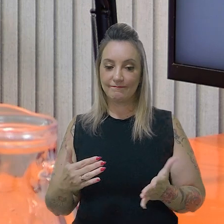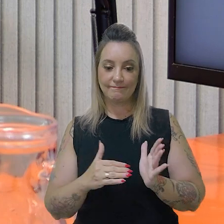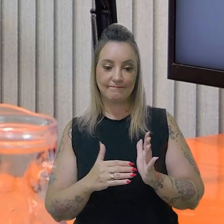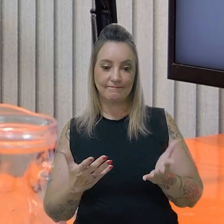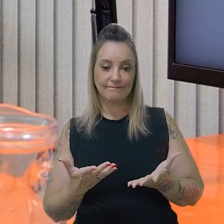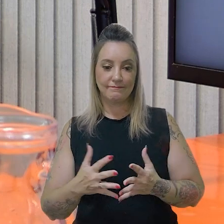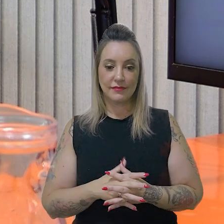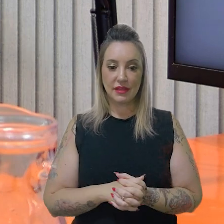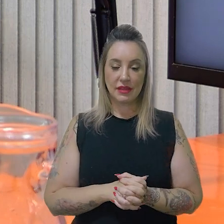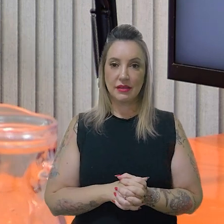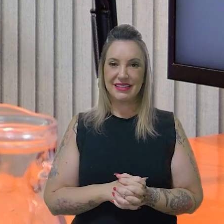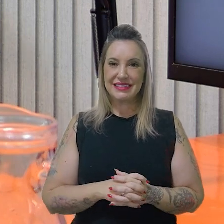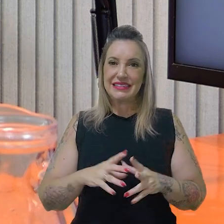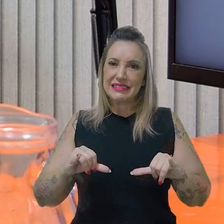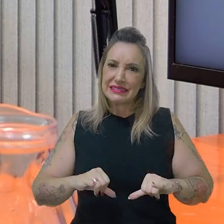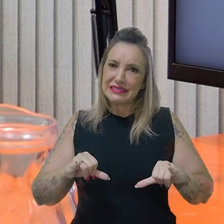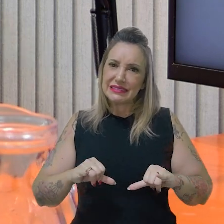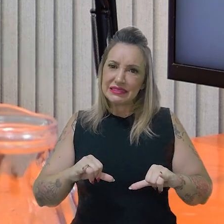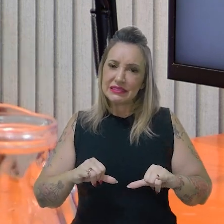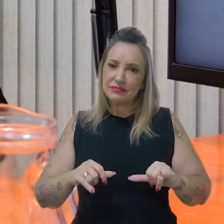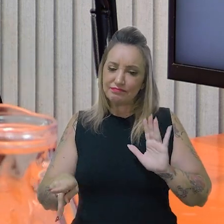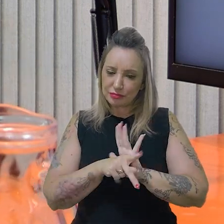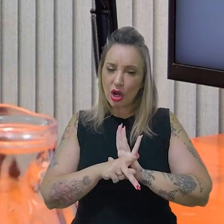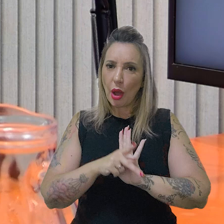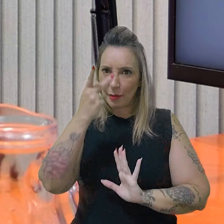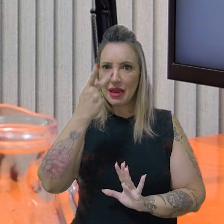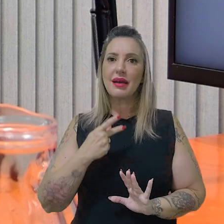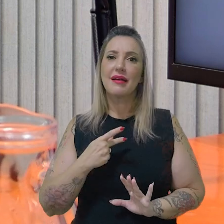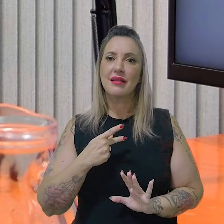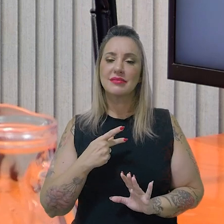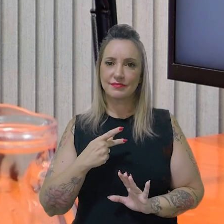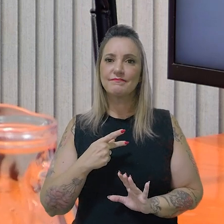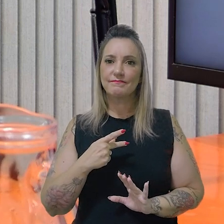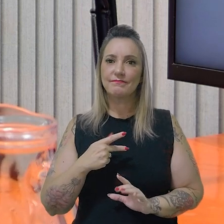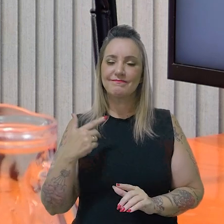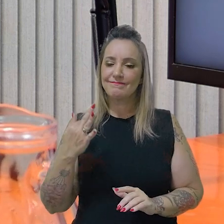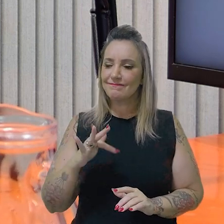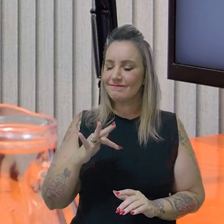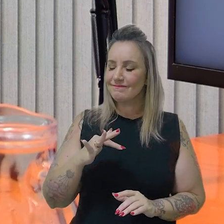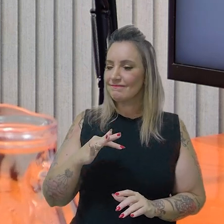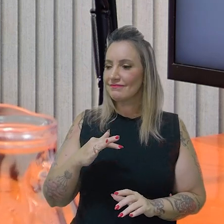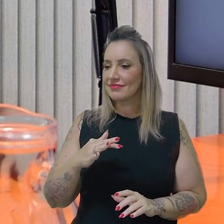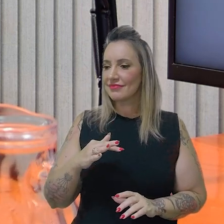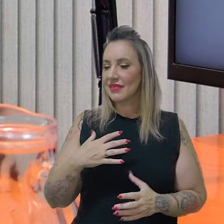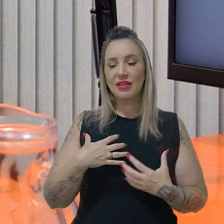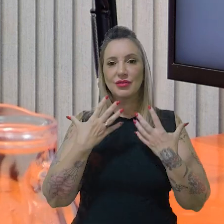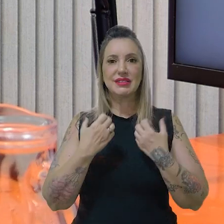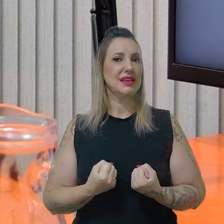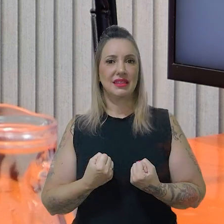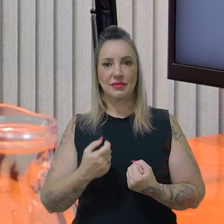até machucadas por ela por elas mesmas sabe assim uhum de não de não estar me aceitando